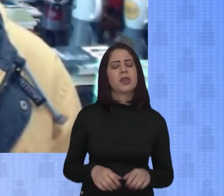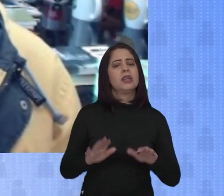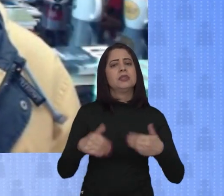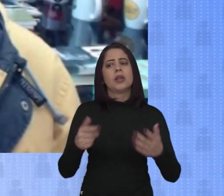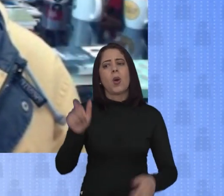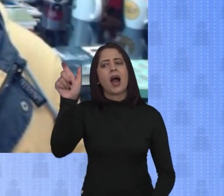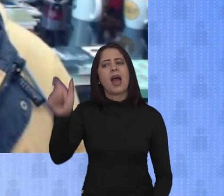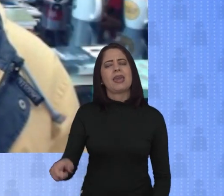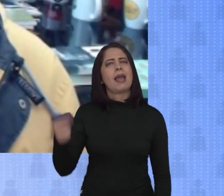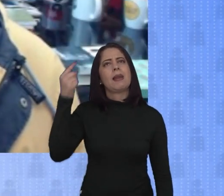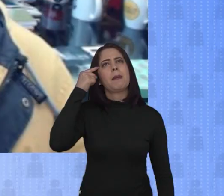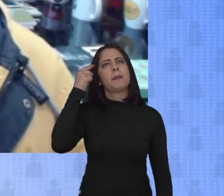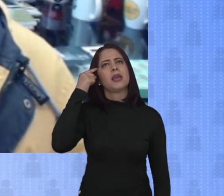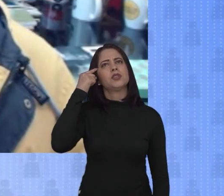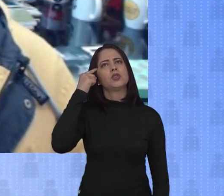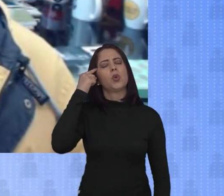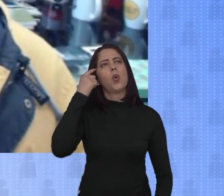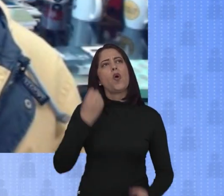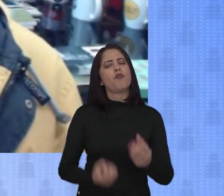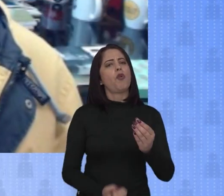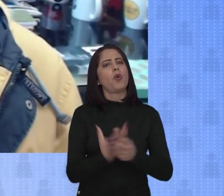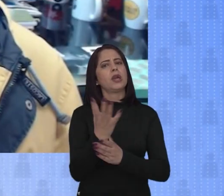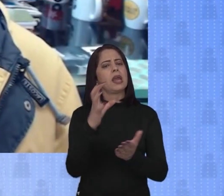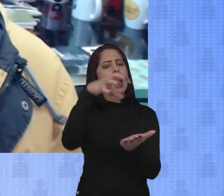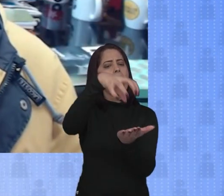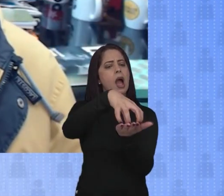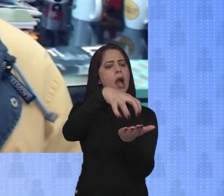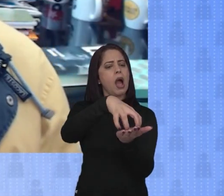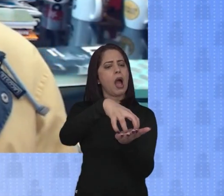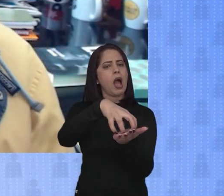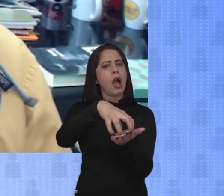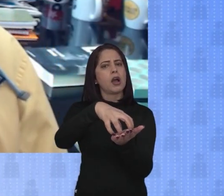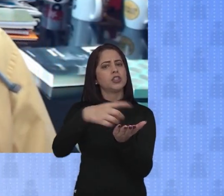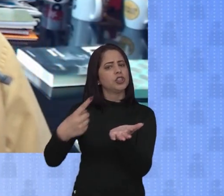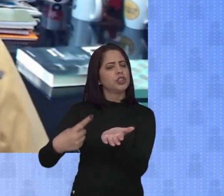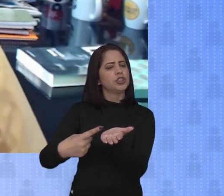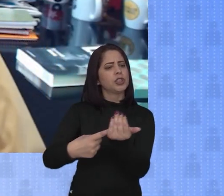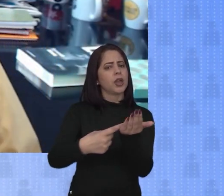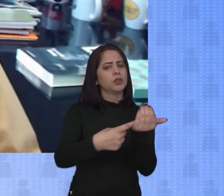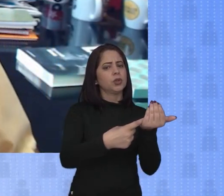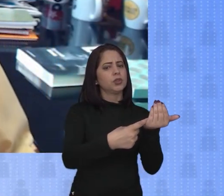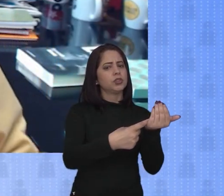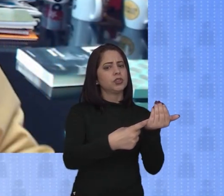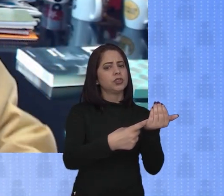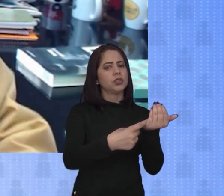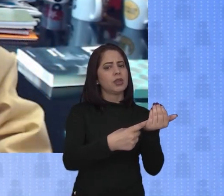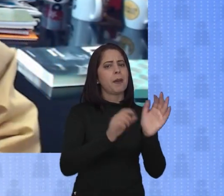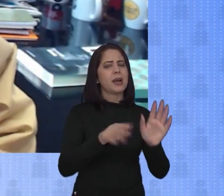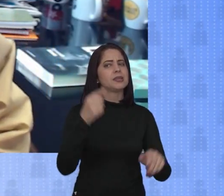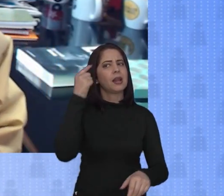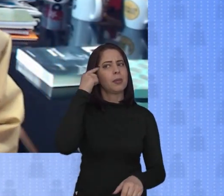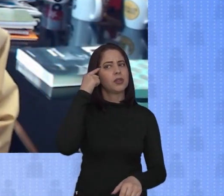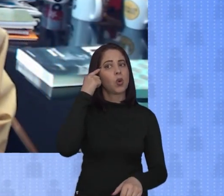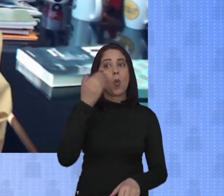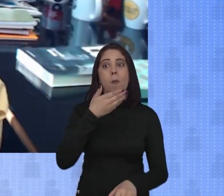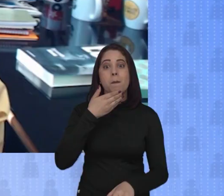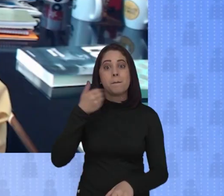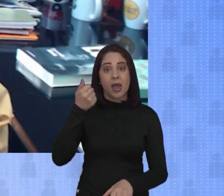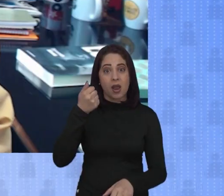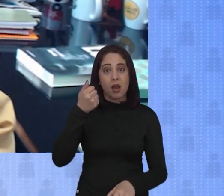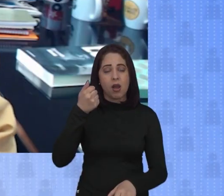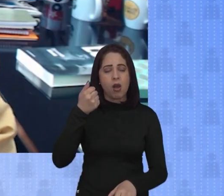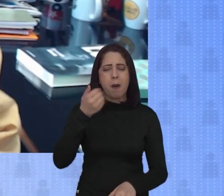um grande centro de formação tecnológica e ele descobre que o melhor do mundo estava nos Estados Unidos,